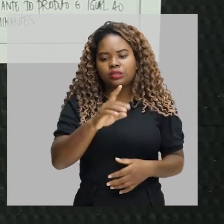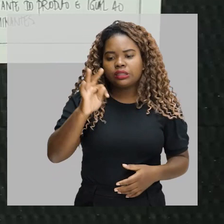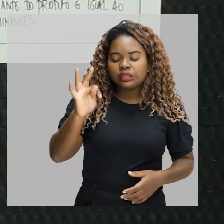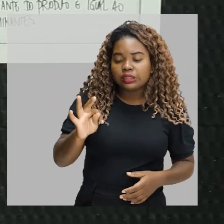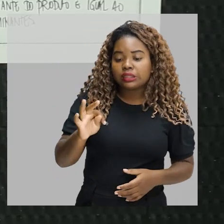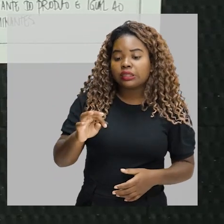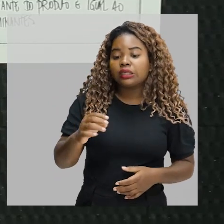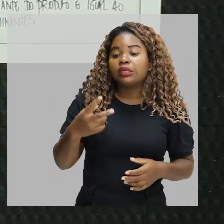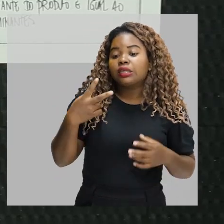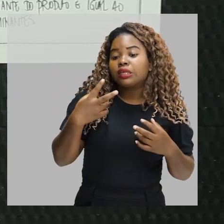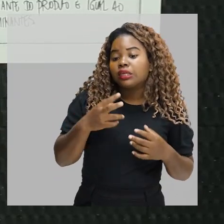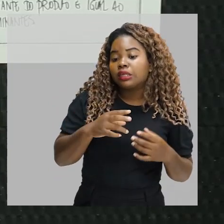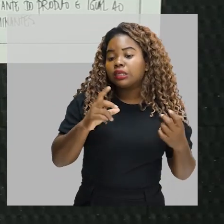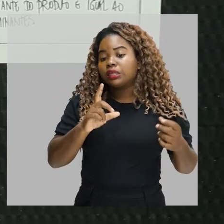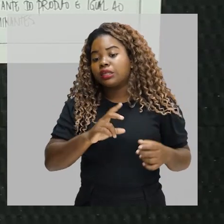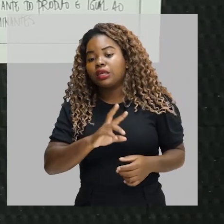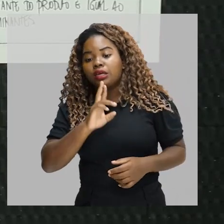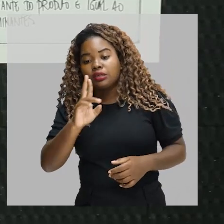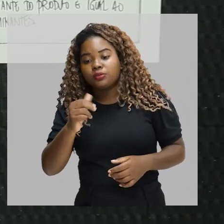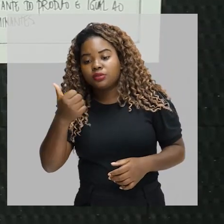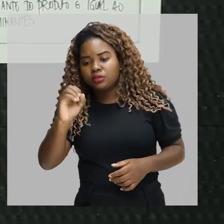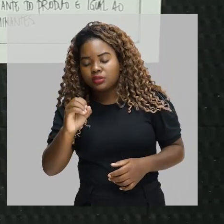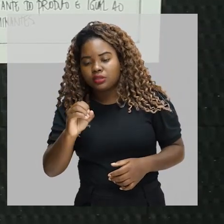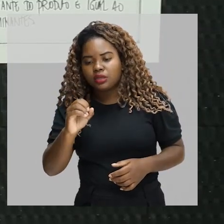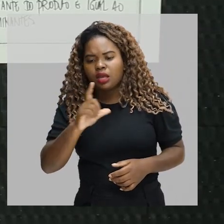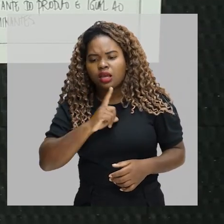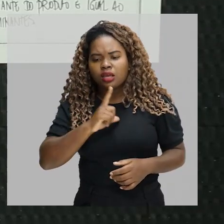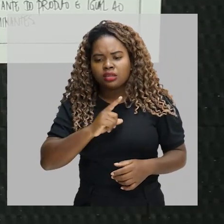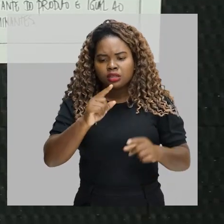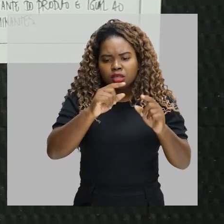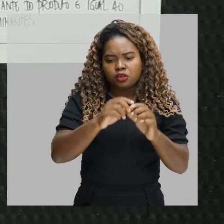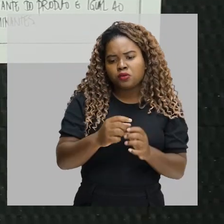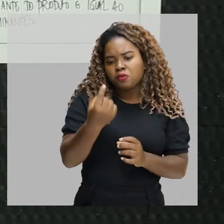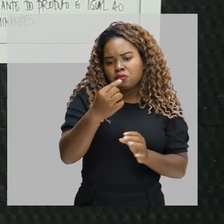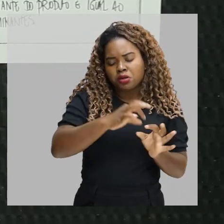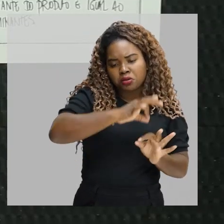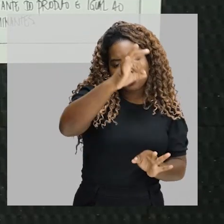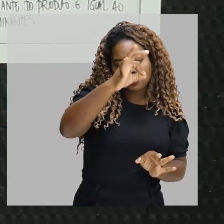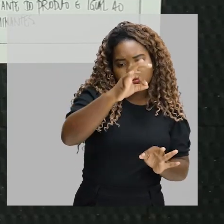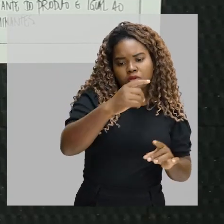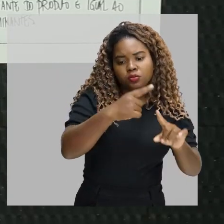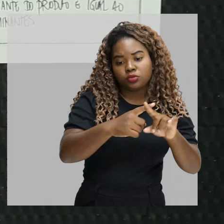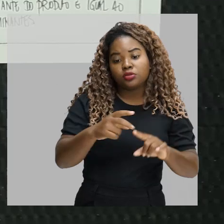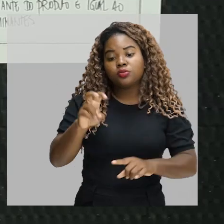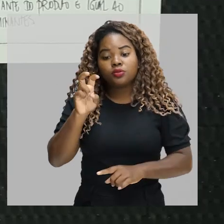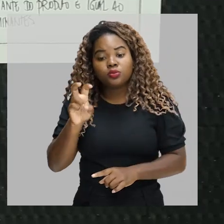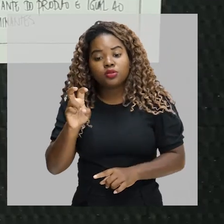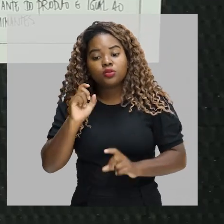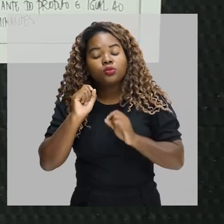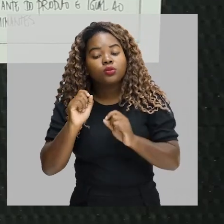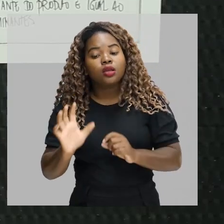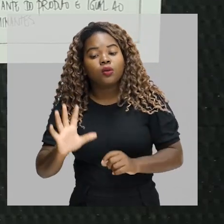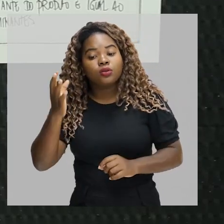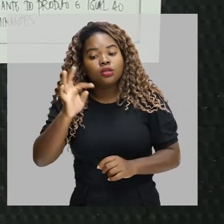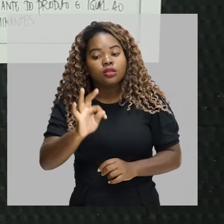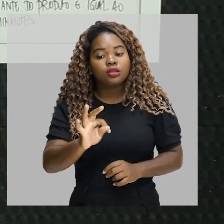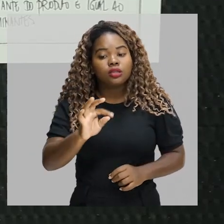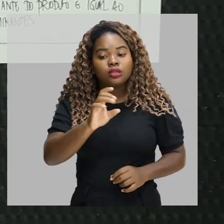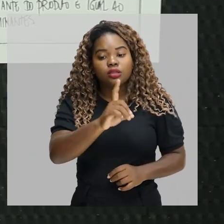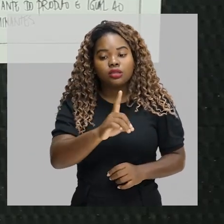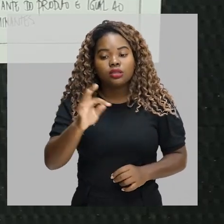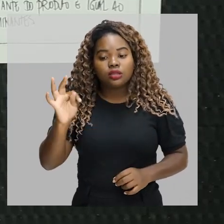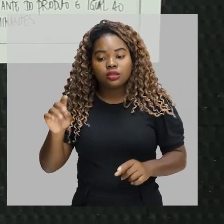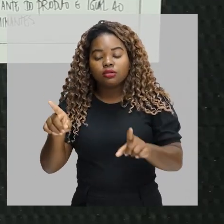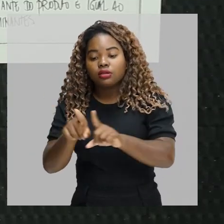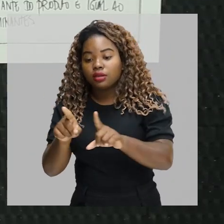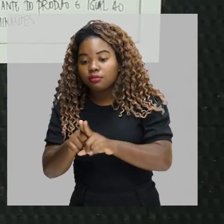10. Aí eu peguei essa matriz, peguei uma coluna dela e multipliquei por 5. Então, o que vai acontecer com o determinante? Também vai ser